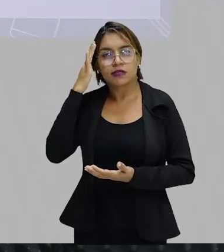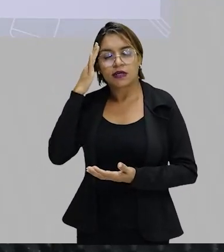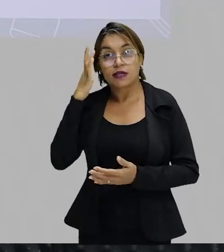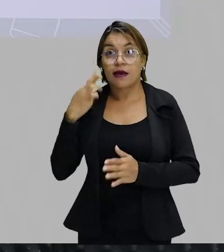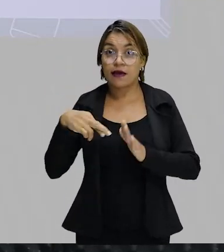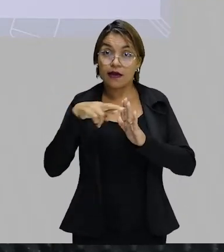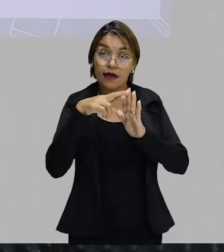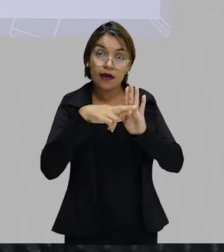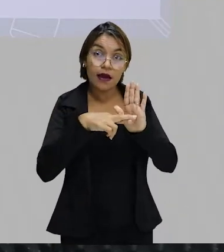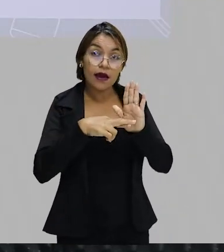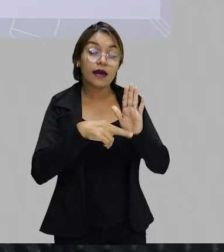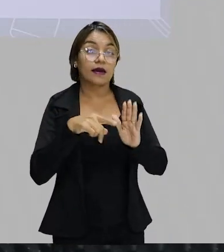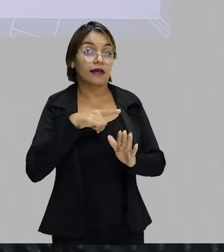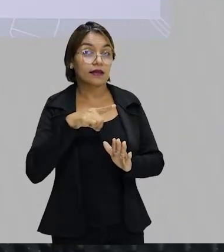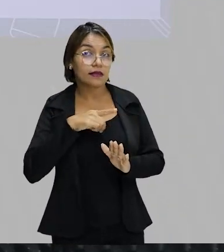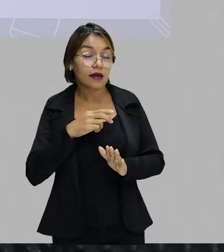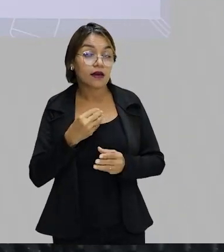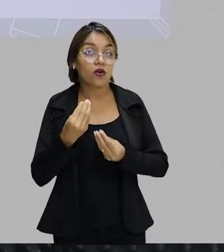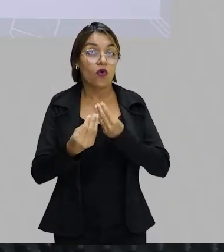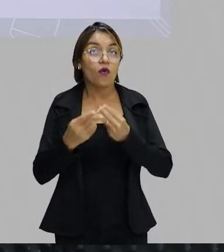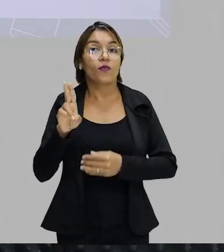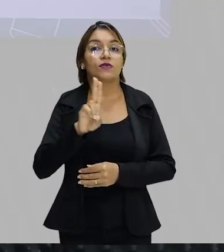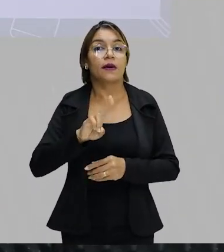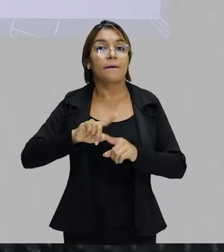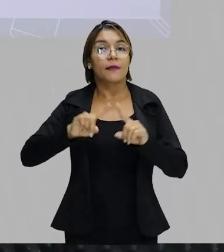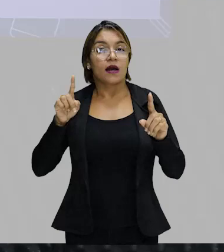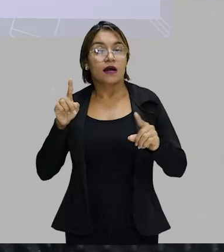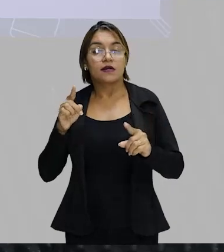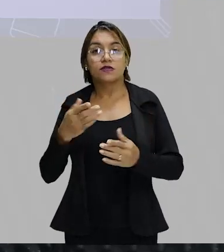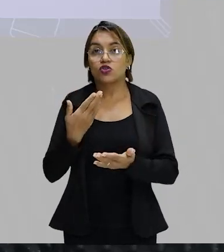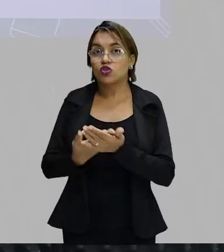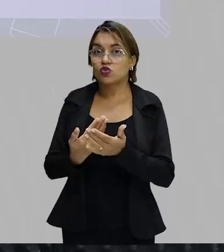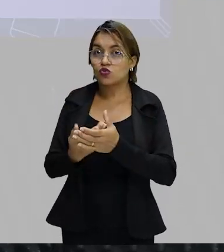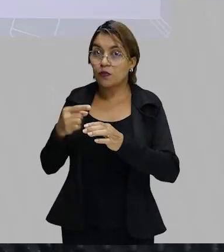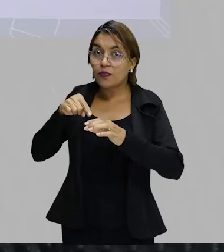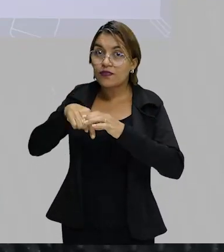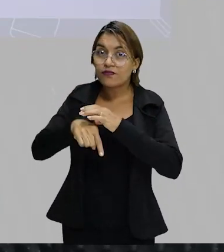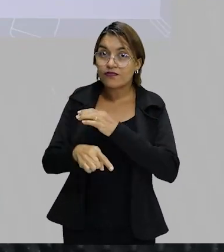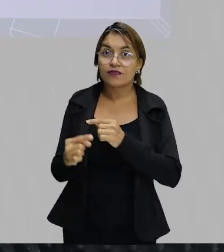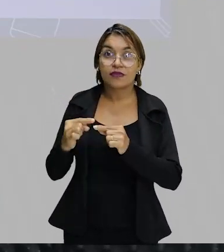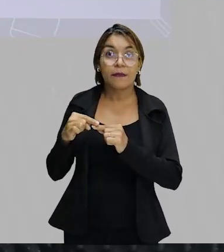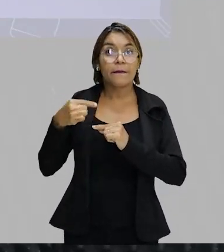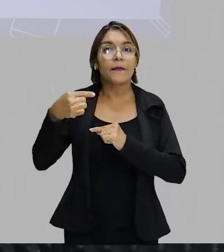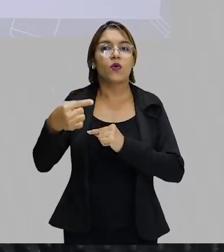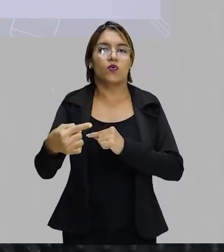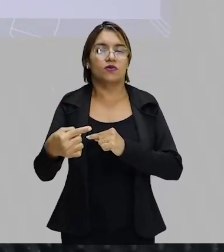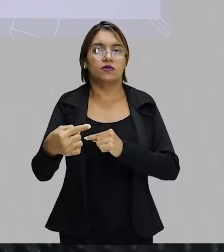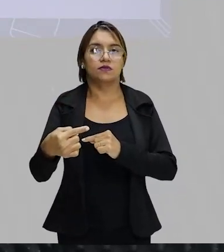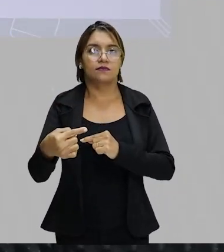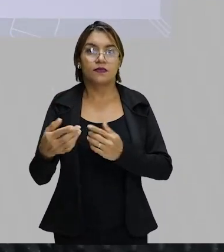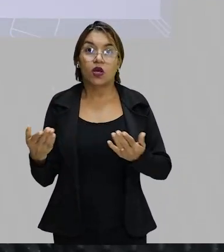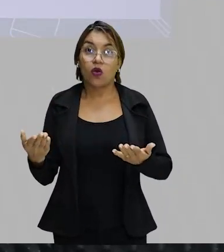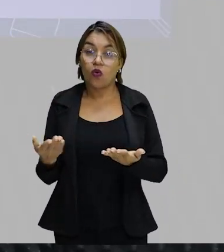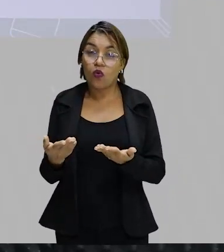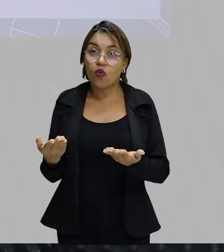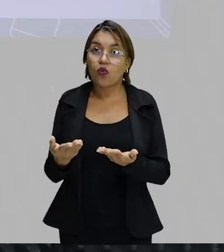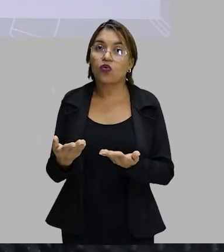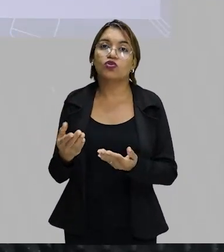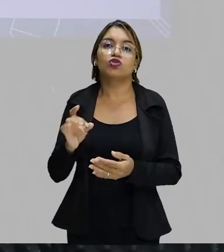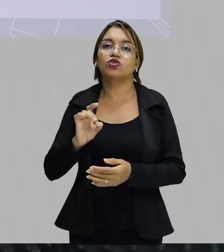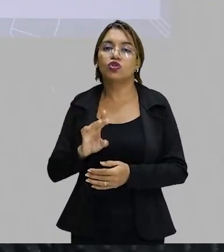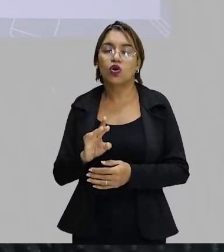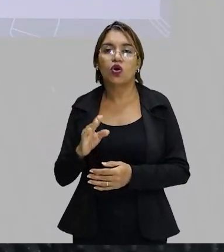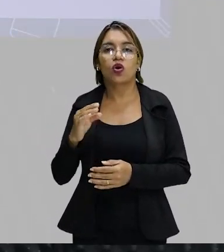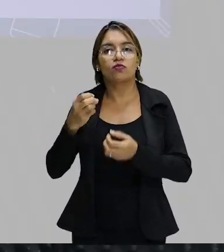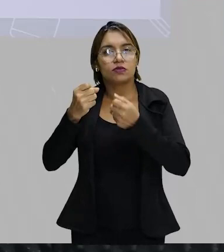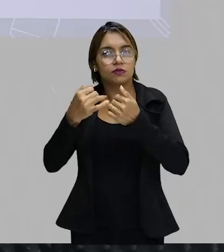isso aqui, tá? Mas este aprofundamento, ele é feito depois, tá? A nossa intenção aqui é deixar